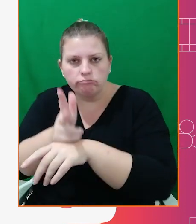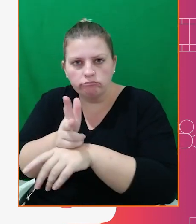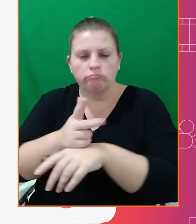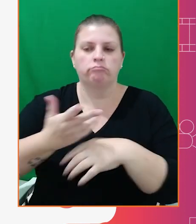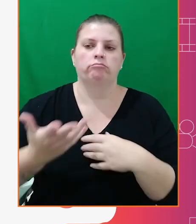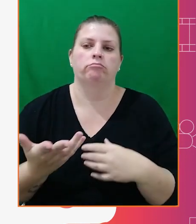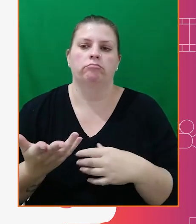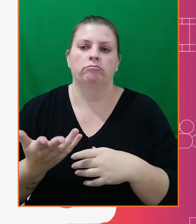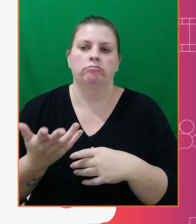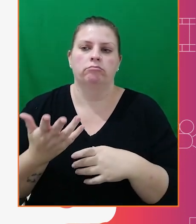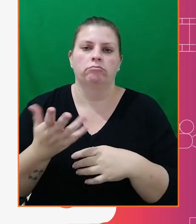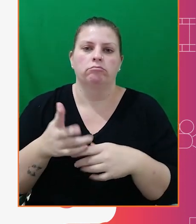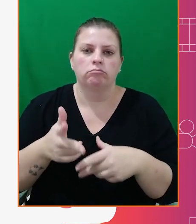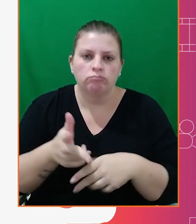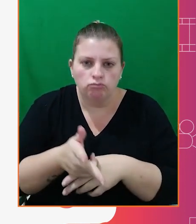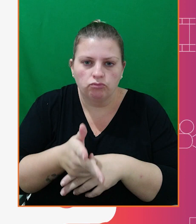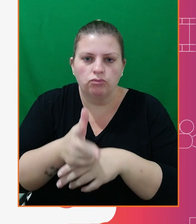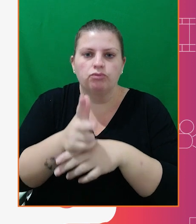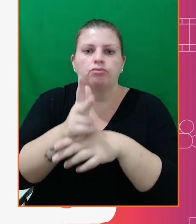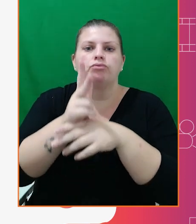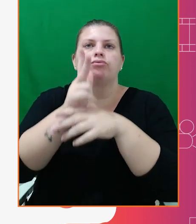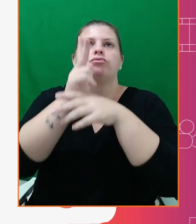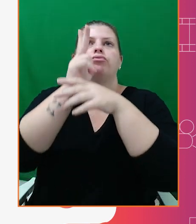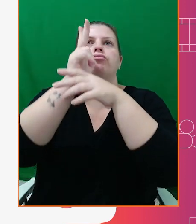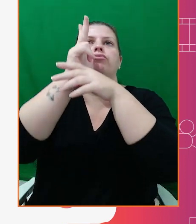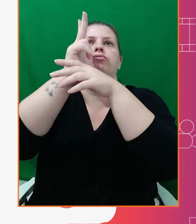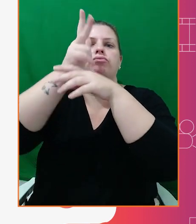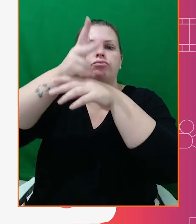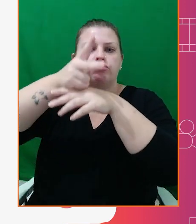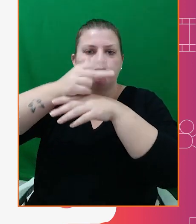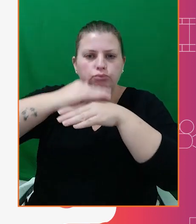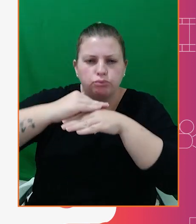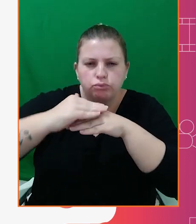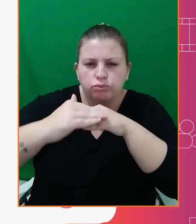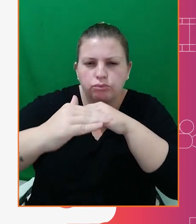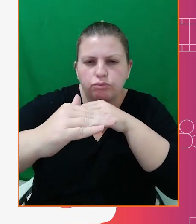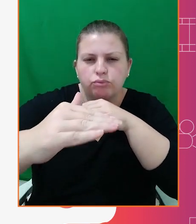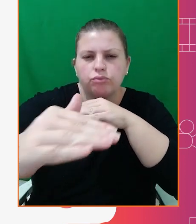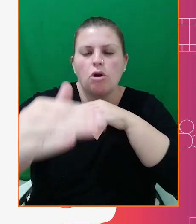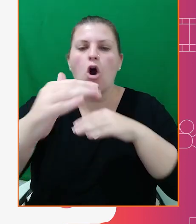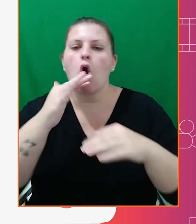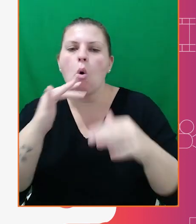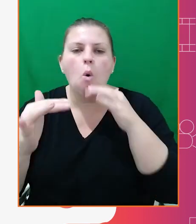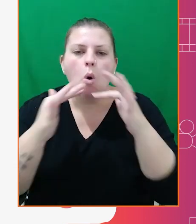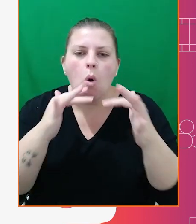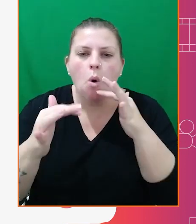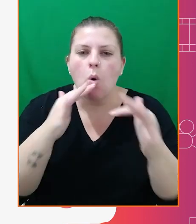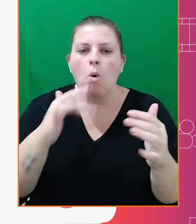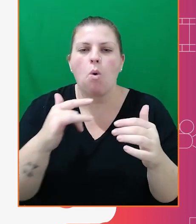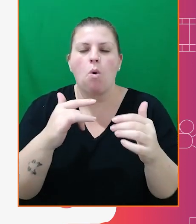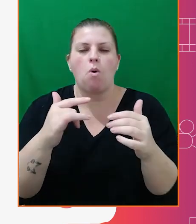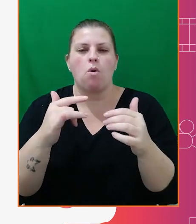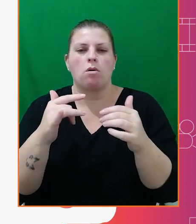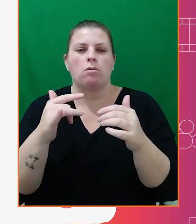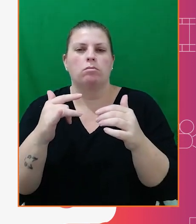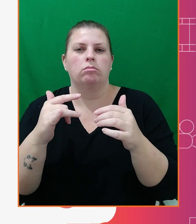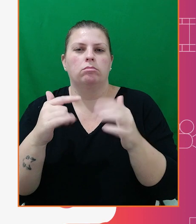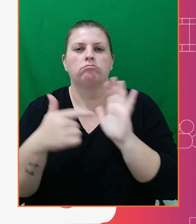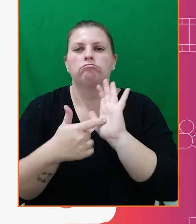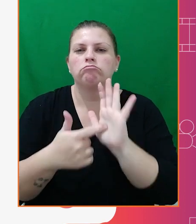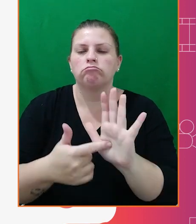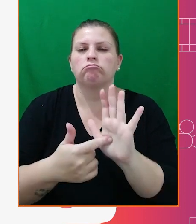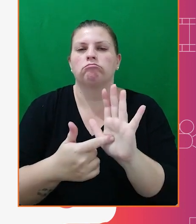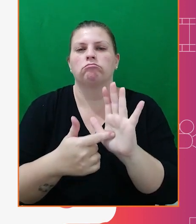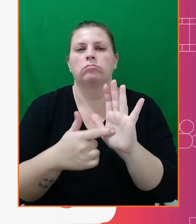que é mostrado, como quando abaixamos ou subimos a linha do horizonte, suas cores se comparadas a outras em